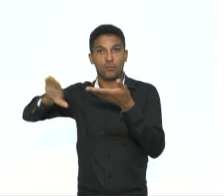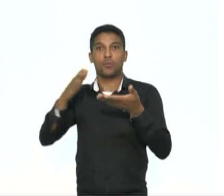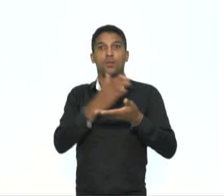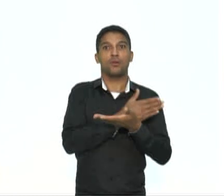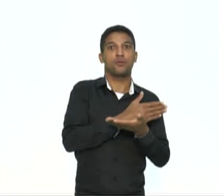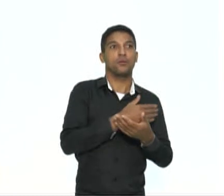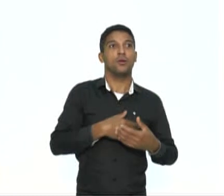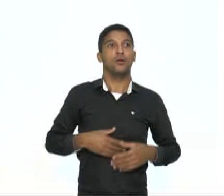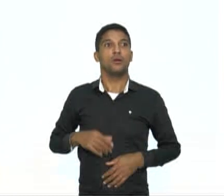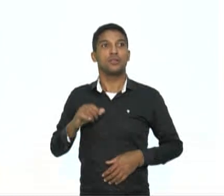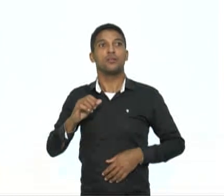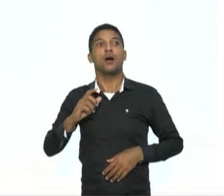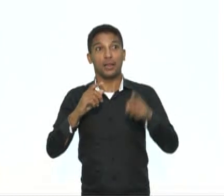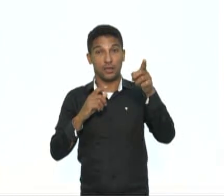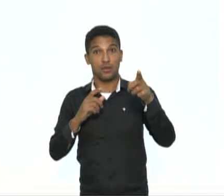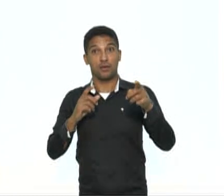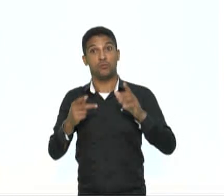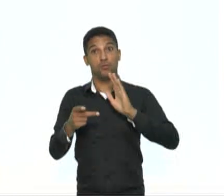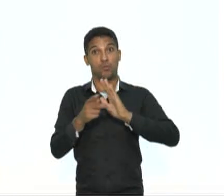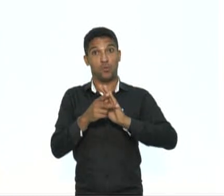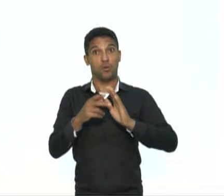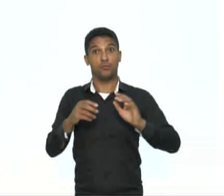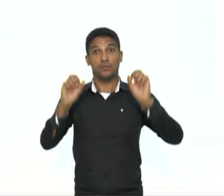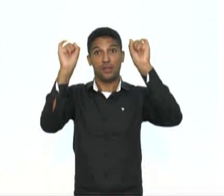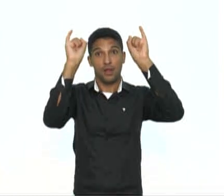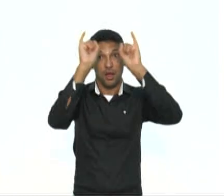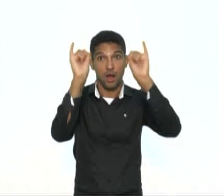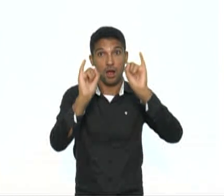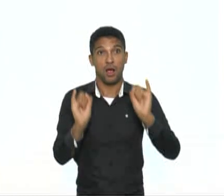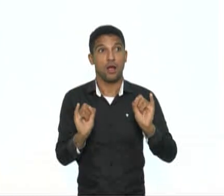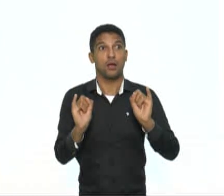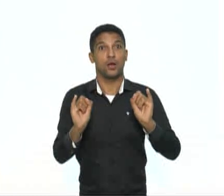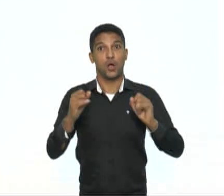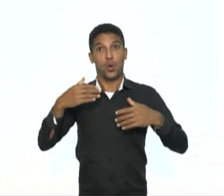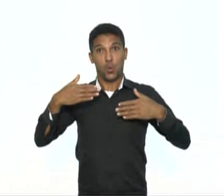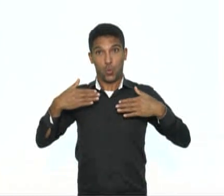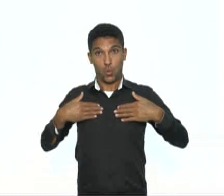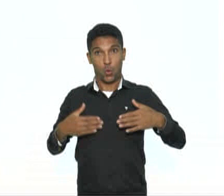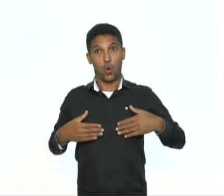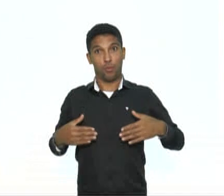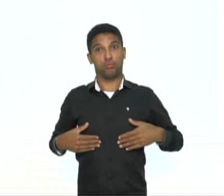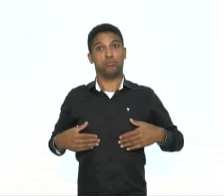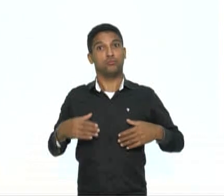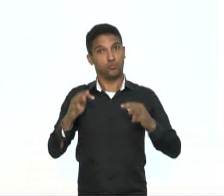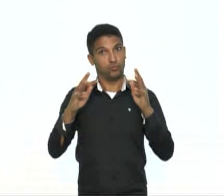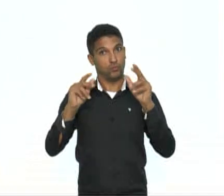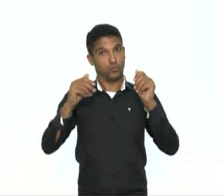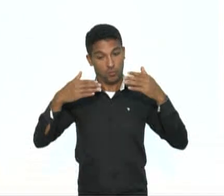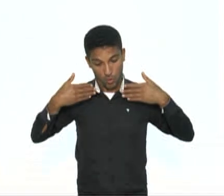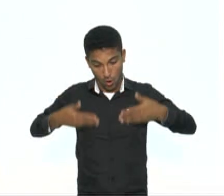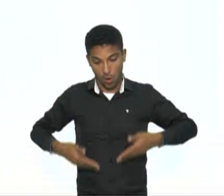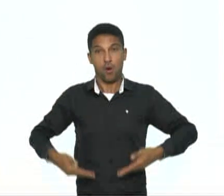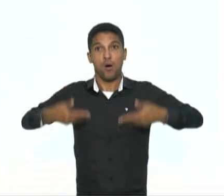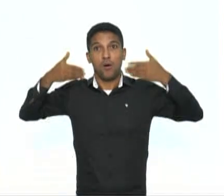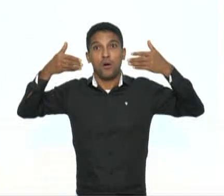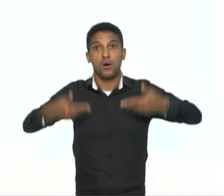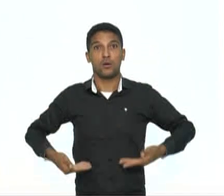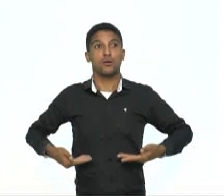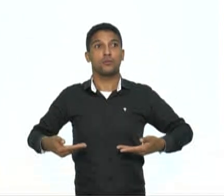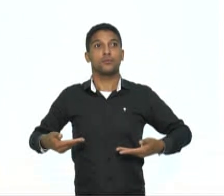ainda sem um fundo, sem uma concepção, tem os mosaicos, ela é ligada ao cristianismo, desapego à proporção também, como na arte